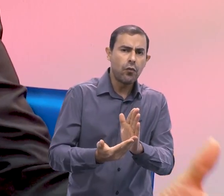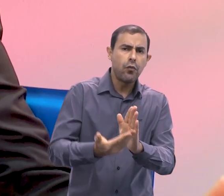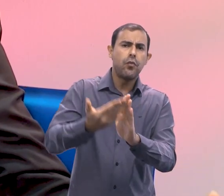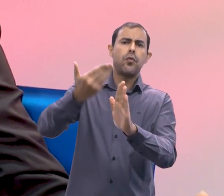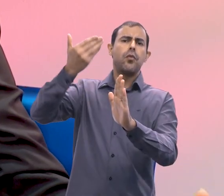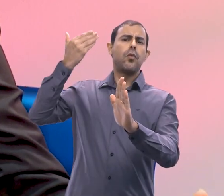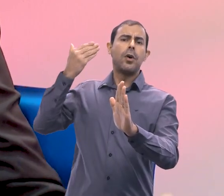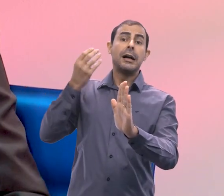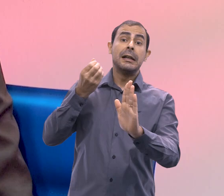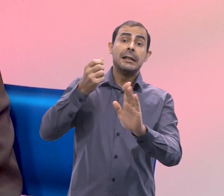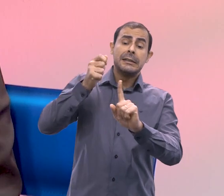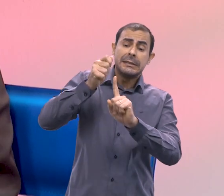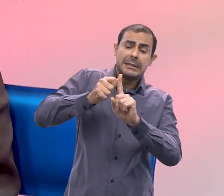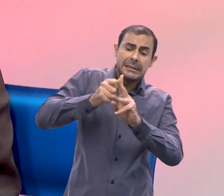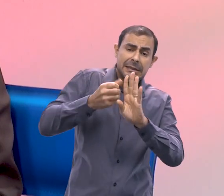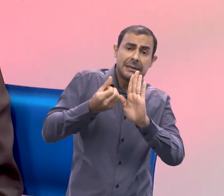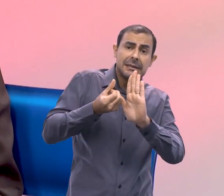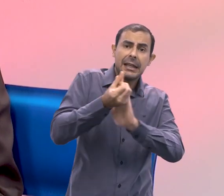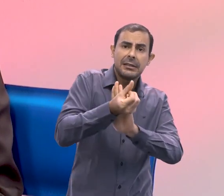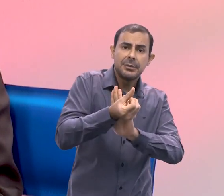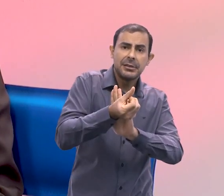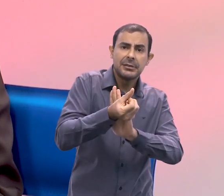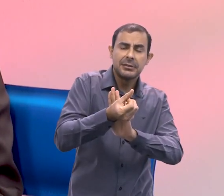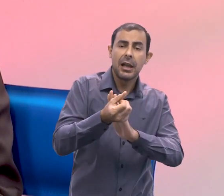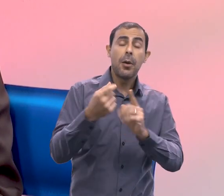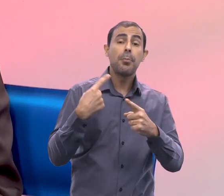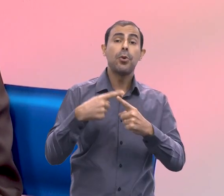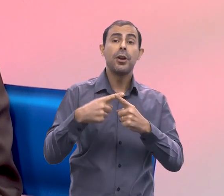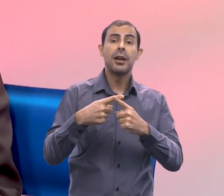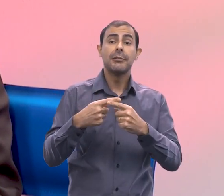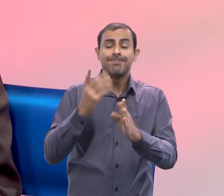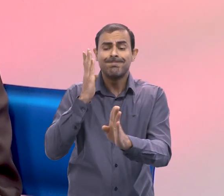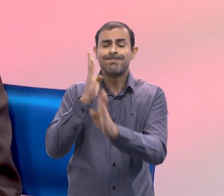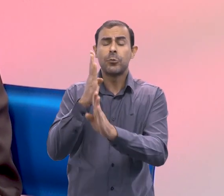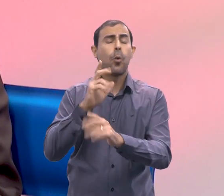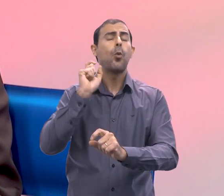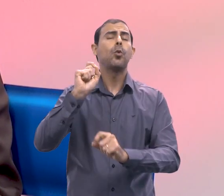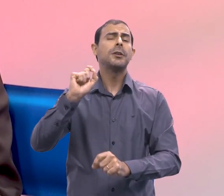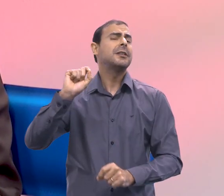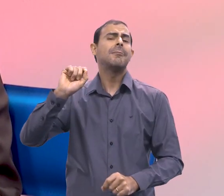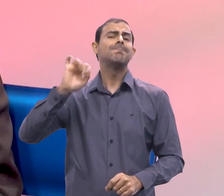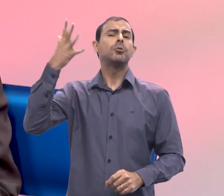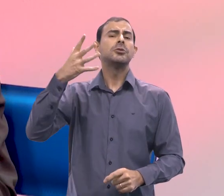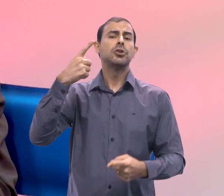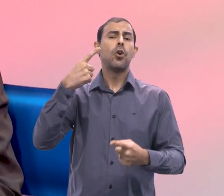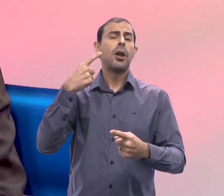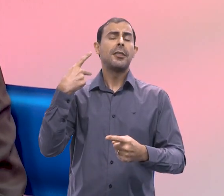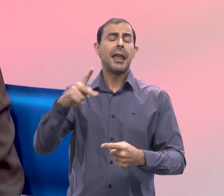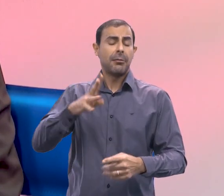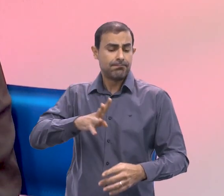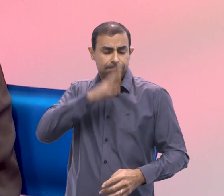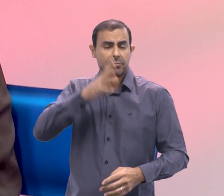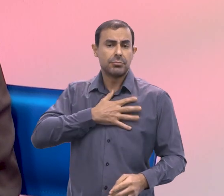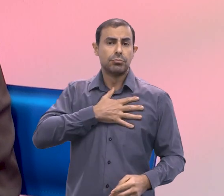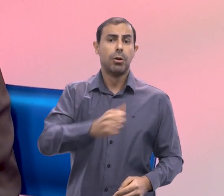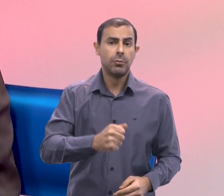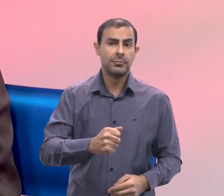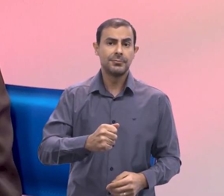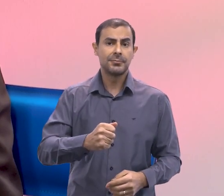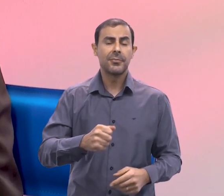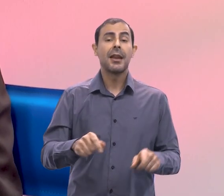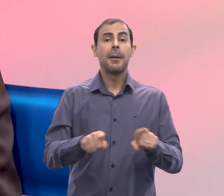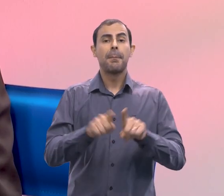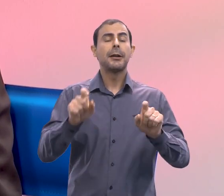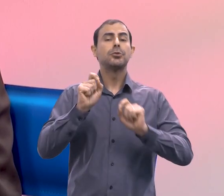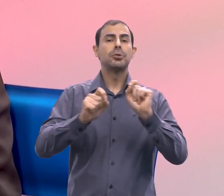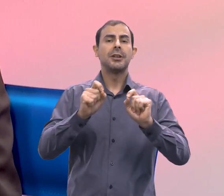na retrospectiva, no sentido de entendermos qual foi o gatilho que levou a pessoa a cometer suicídio. Mas, infelizmente, a gente